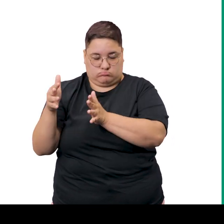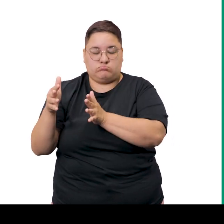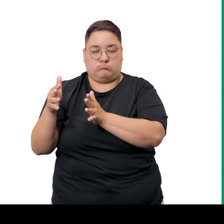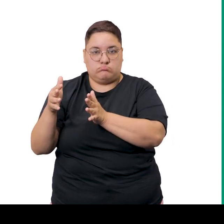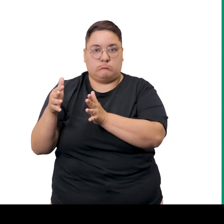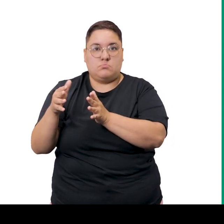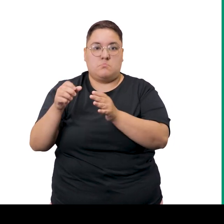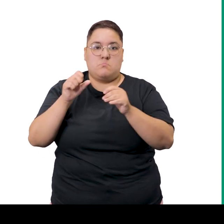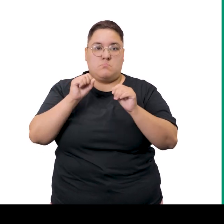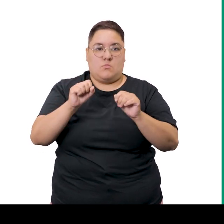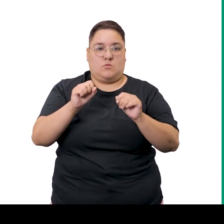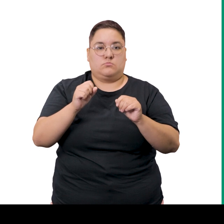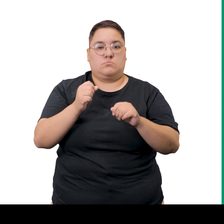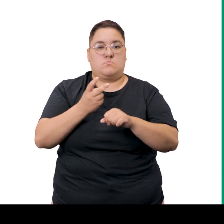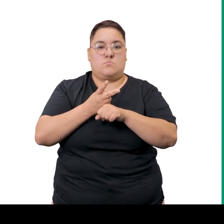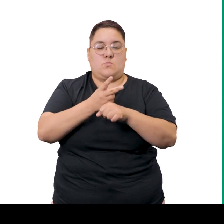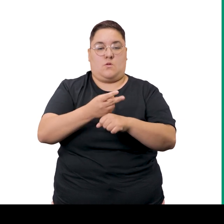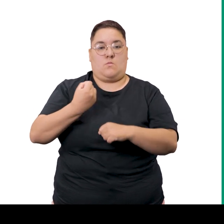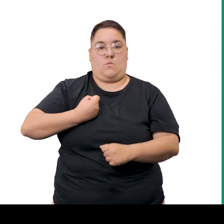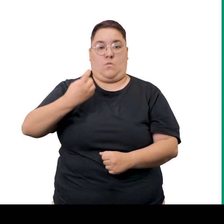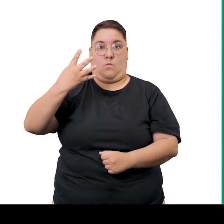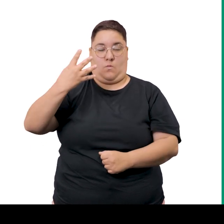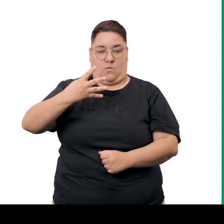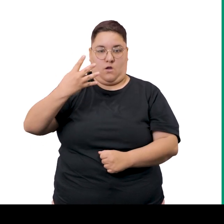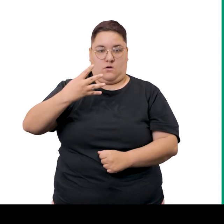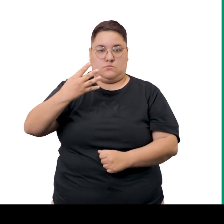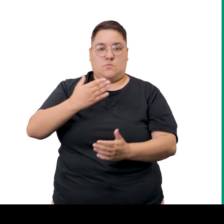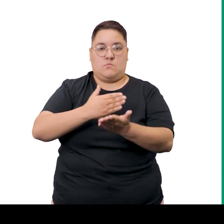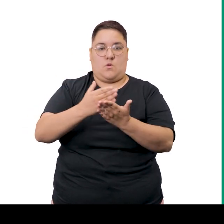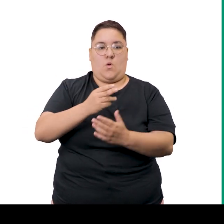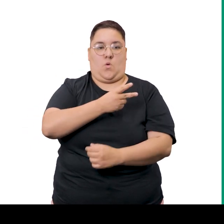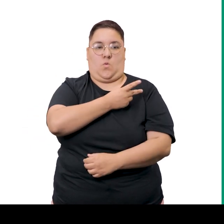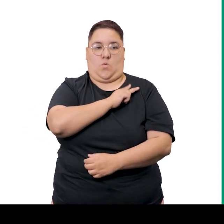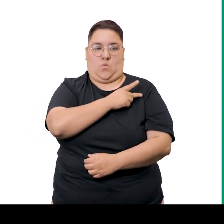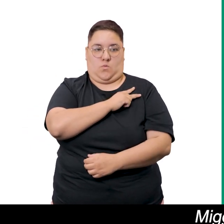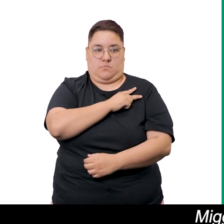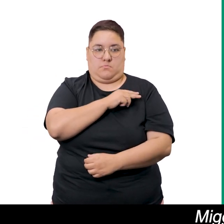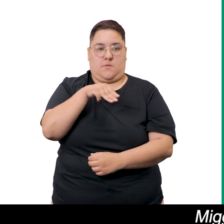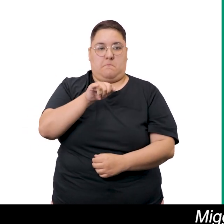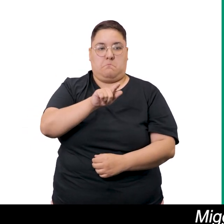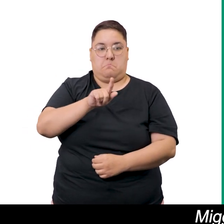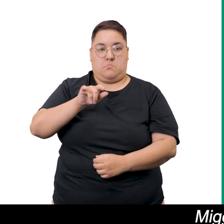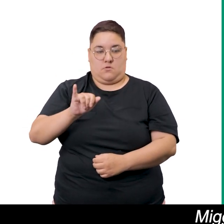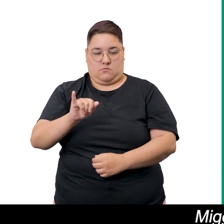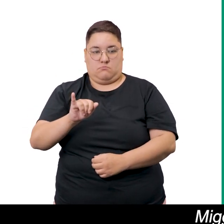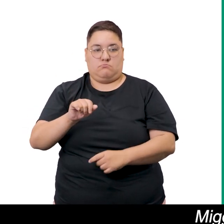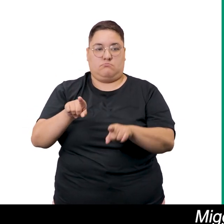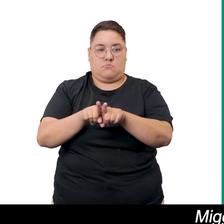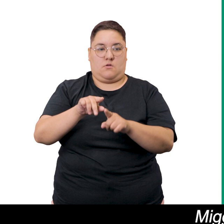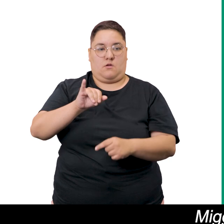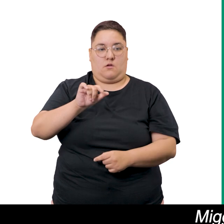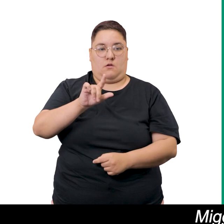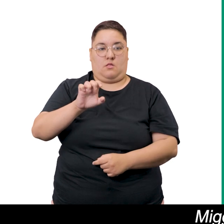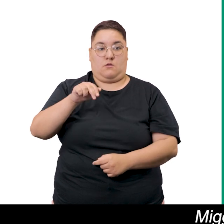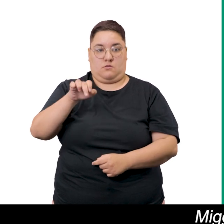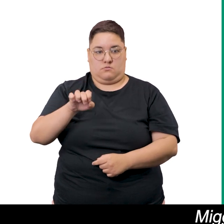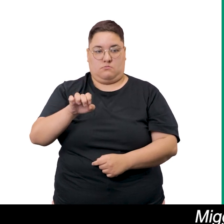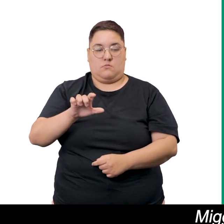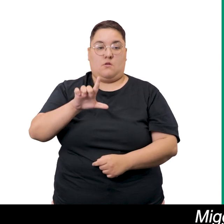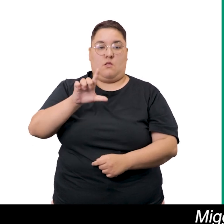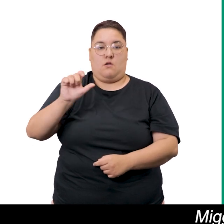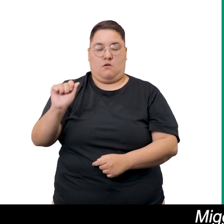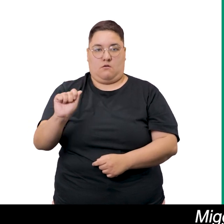conteúdos audiovisuais, busque a faixa 4, que inicia na obra de Opie, Miggy and Eileen, Los